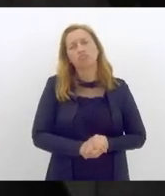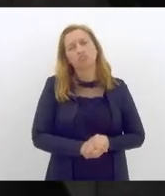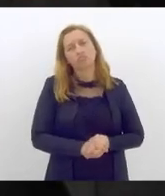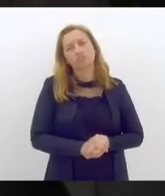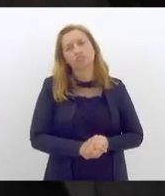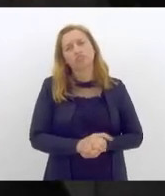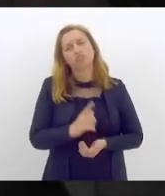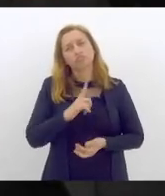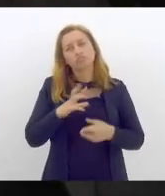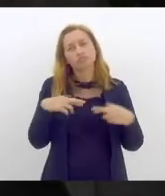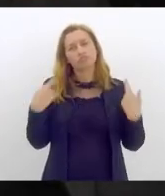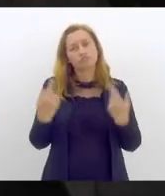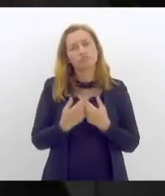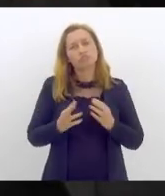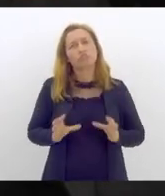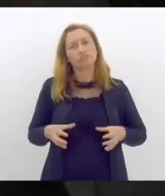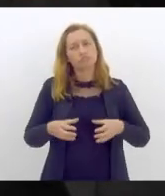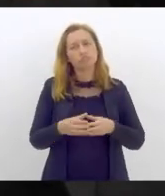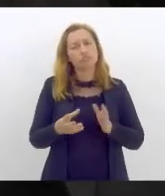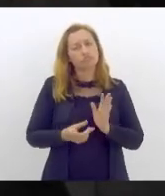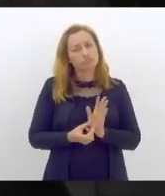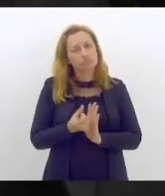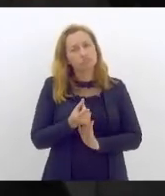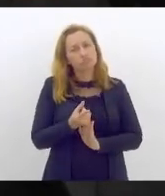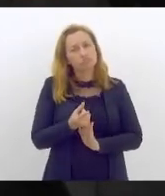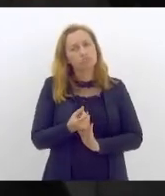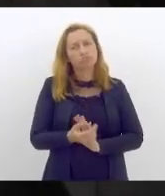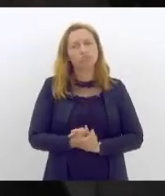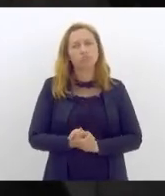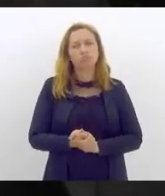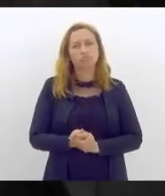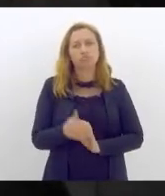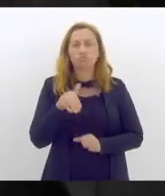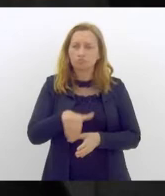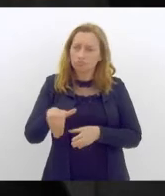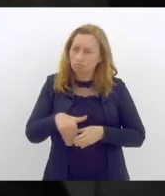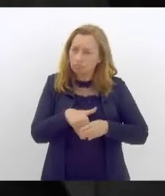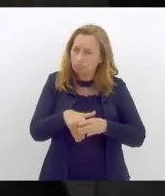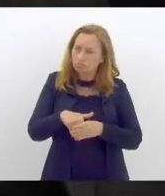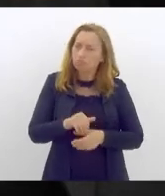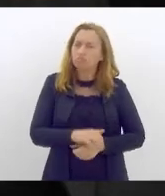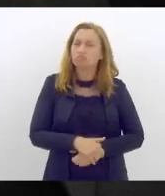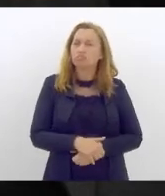houve a reunião da comissão de orçamento para votação